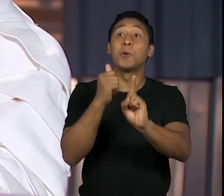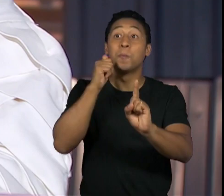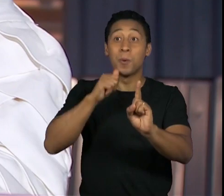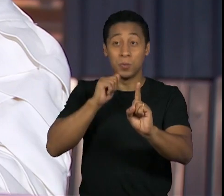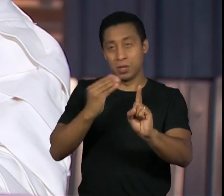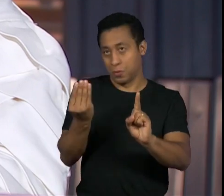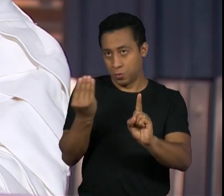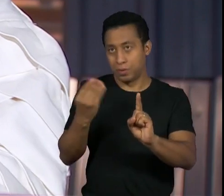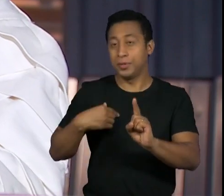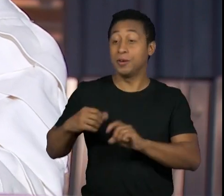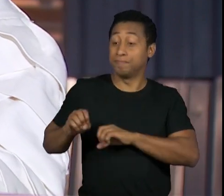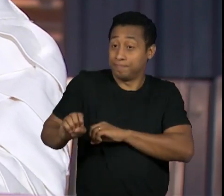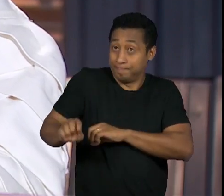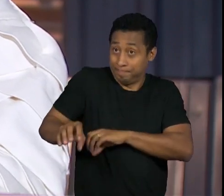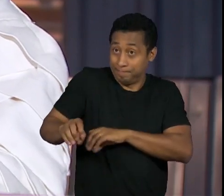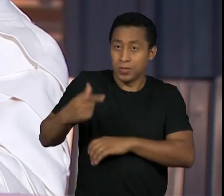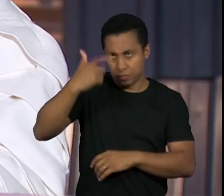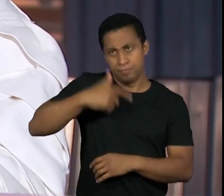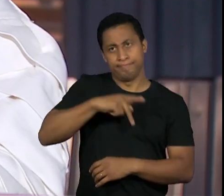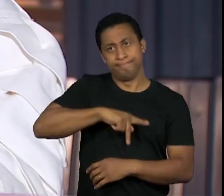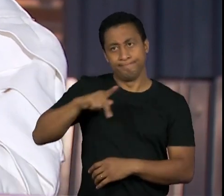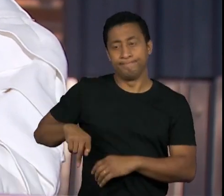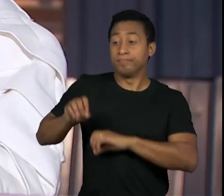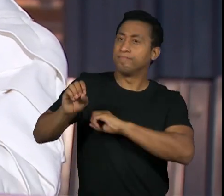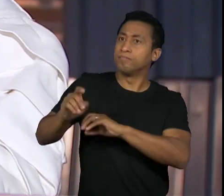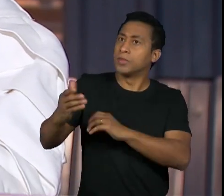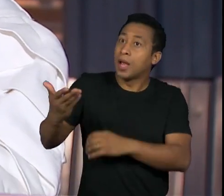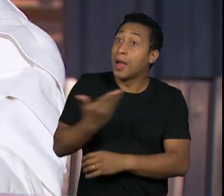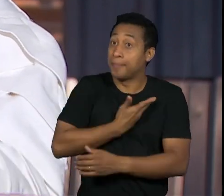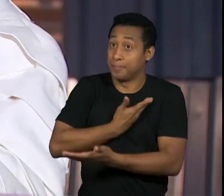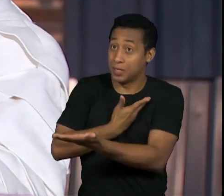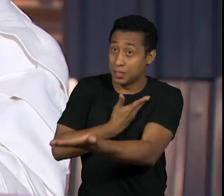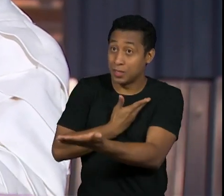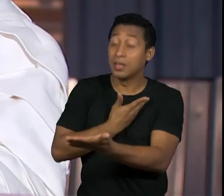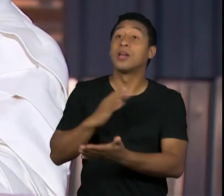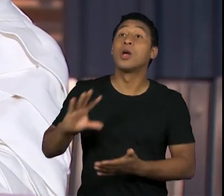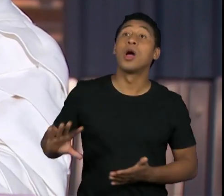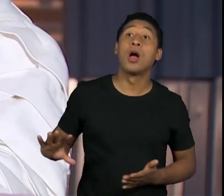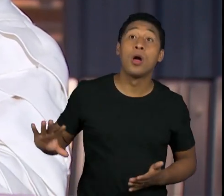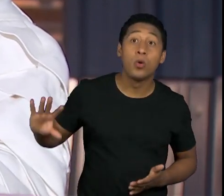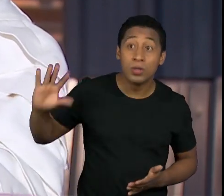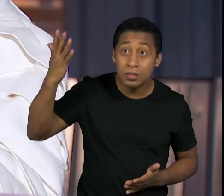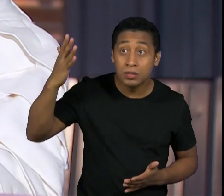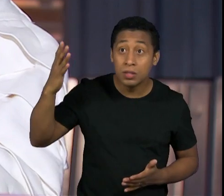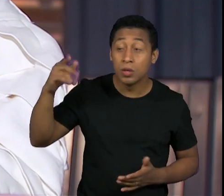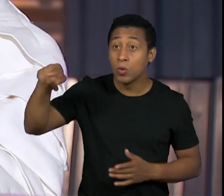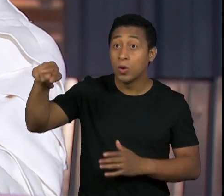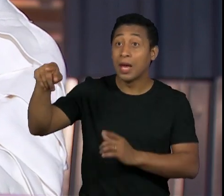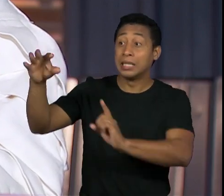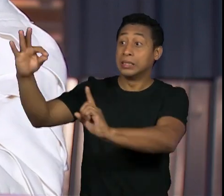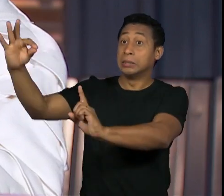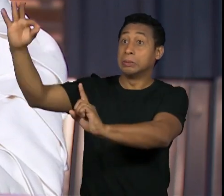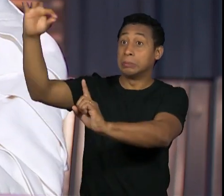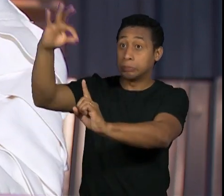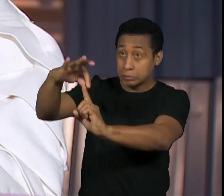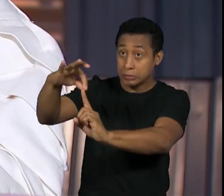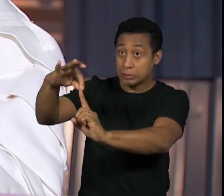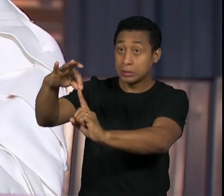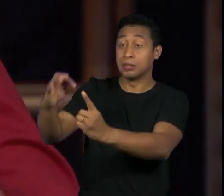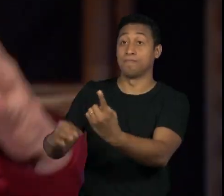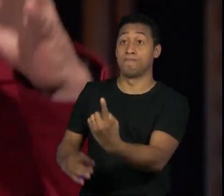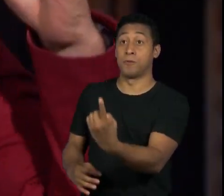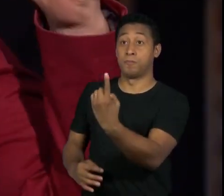dando aula, né, uma grande amiga, uma grande referência, o caboclo dela chega para falar comigo nessa aula.